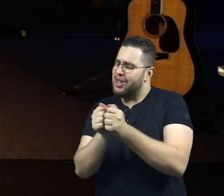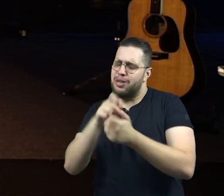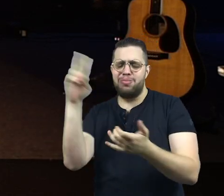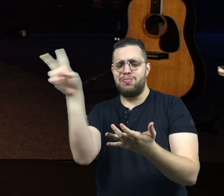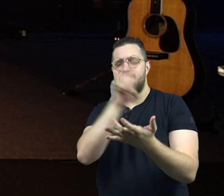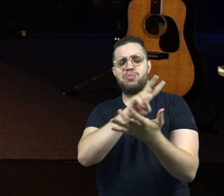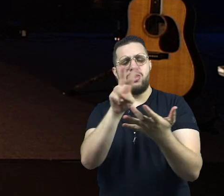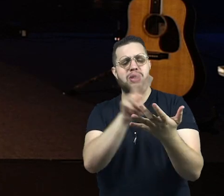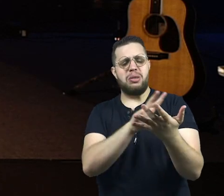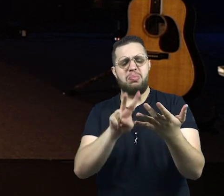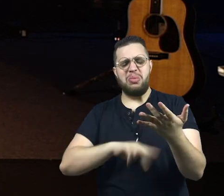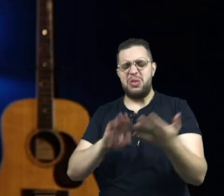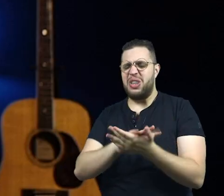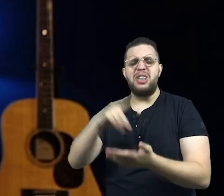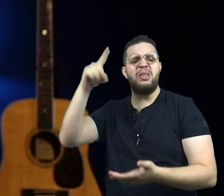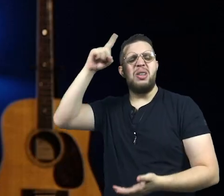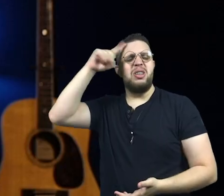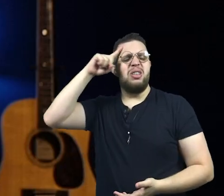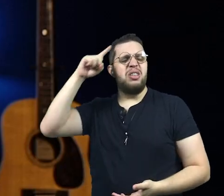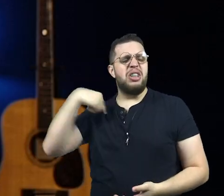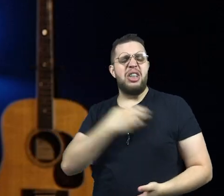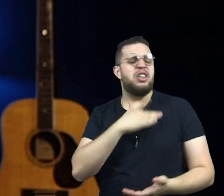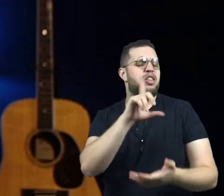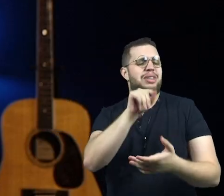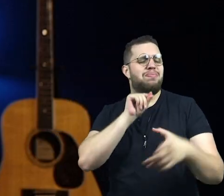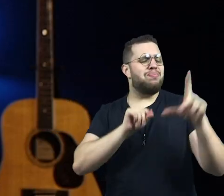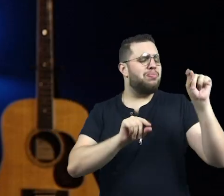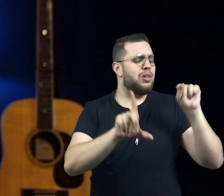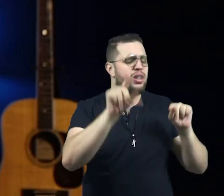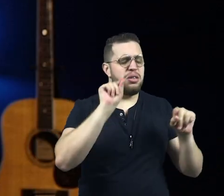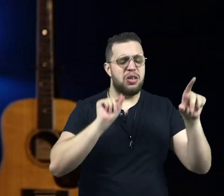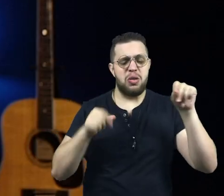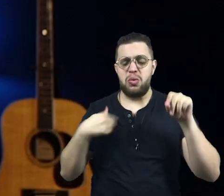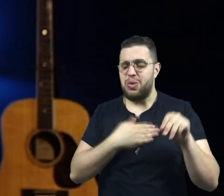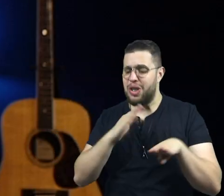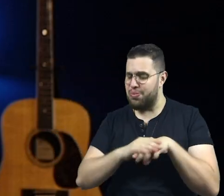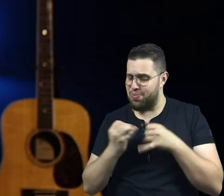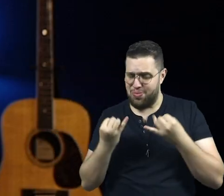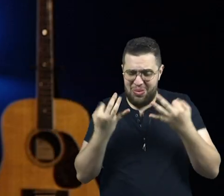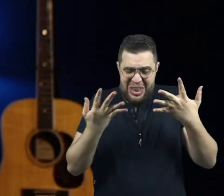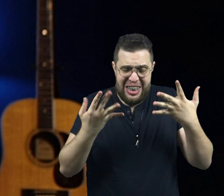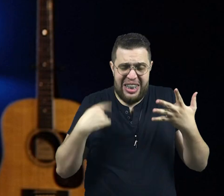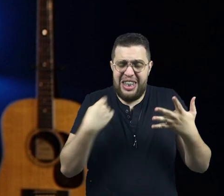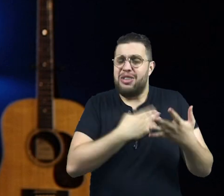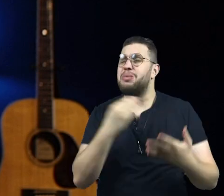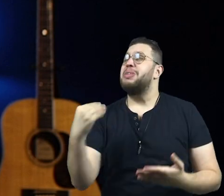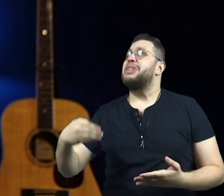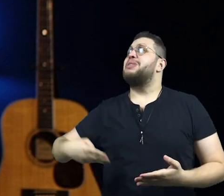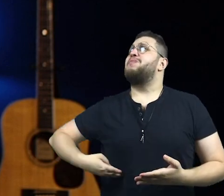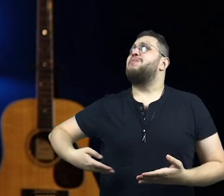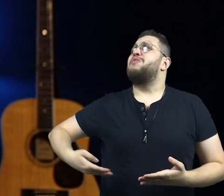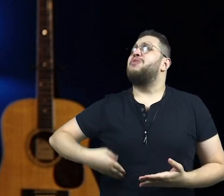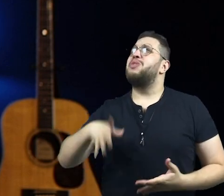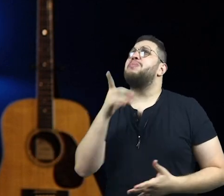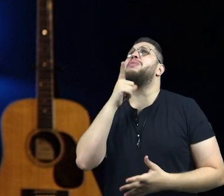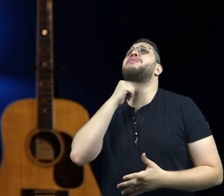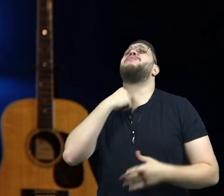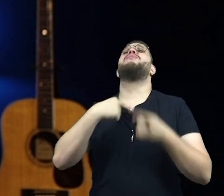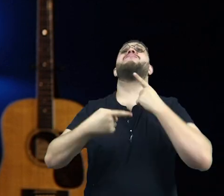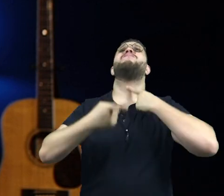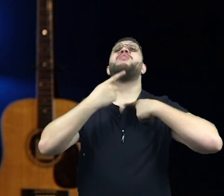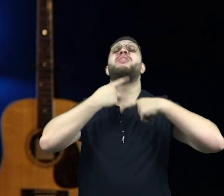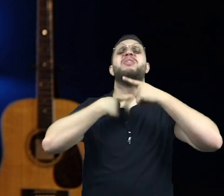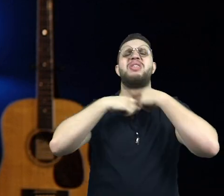ler a Bíblia, Senhor, de termos tantas opções de Bíblia, Senhor, aumenta a fome e a sede da palavra, Senhor,